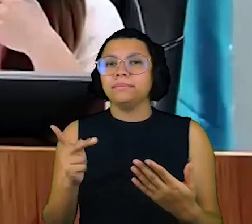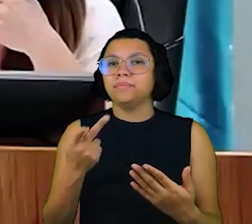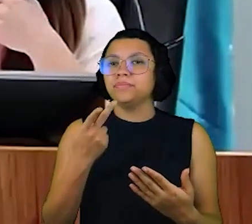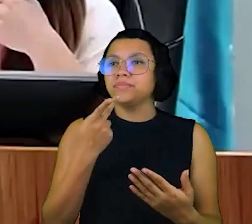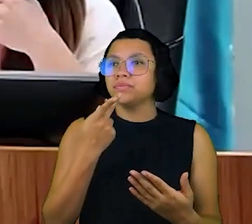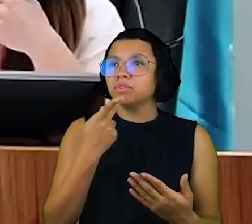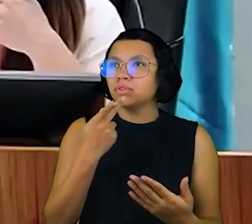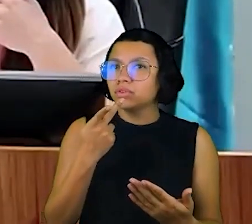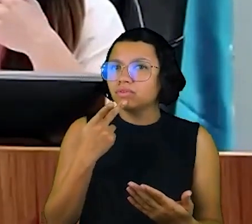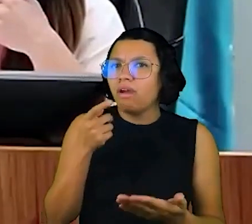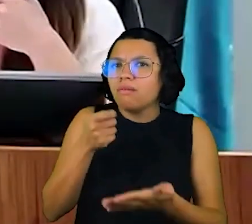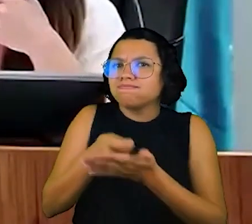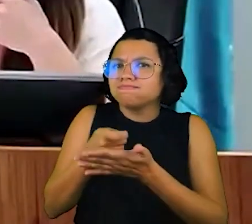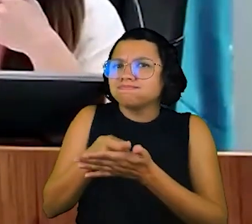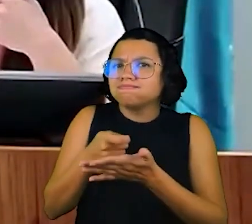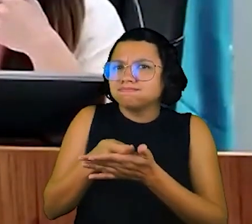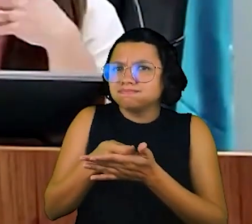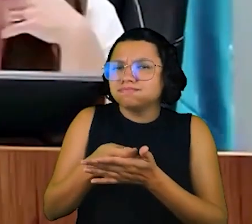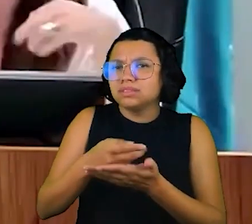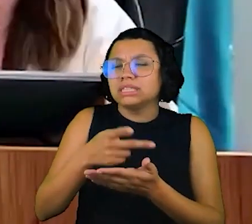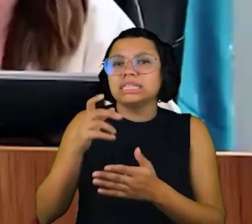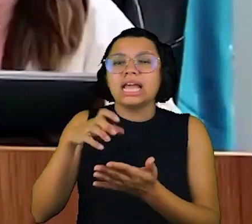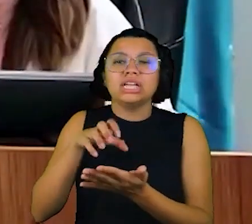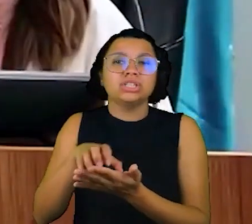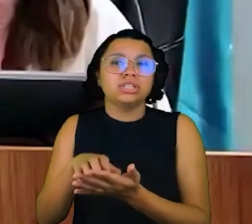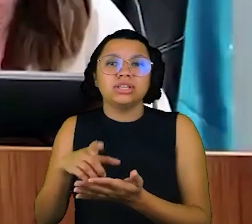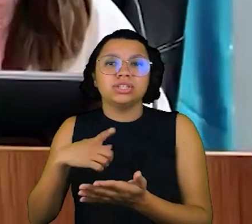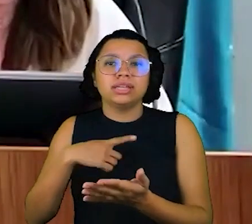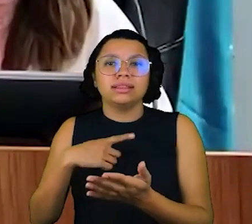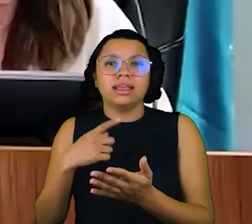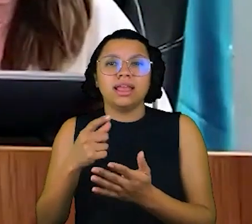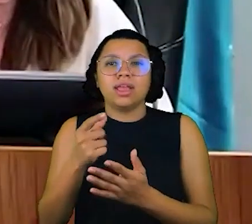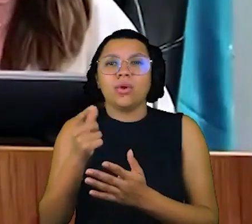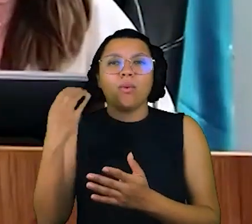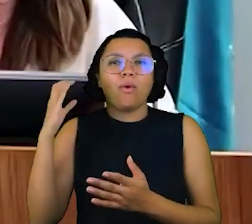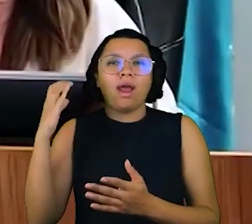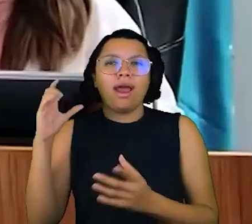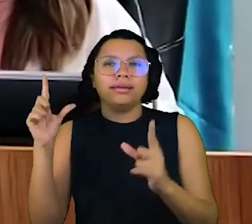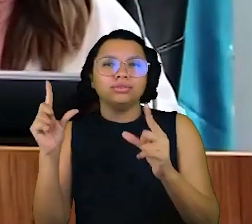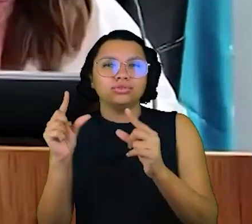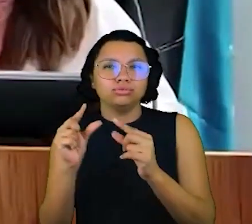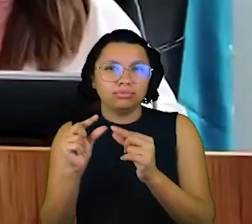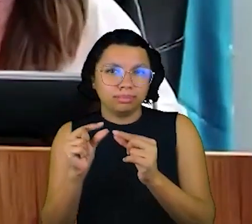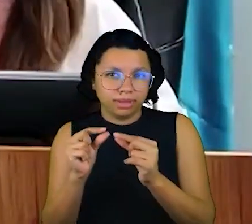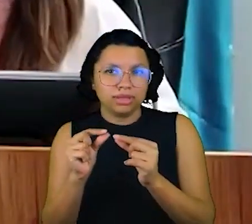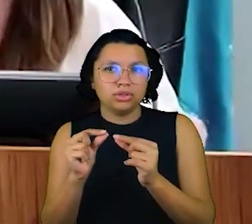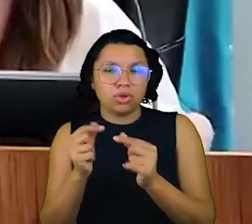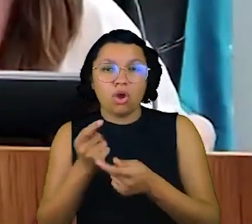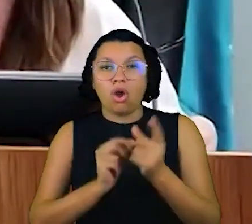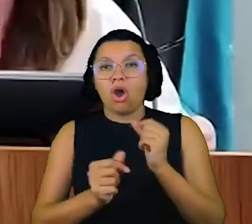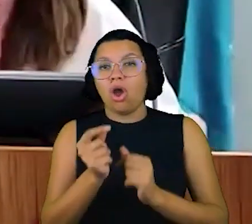as entidades que são portadoras dos créditos de menor potencial